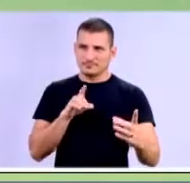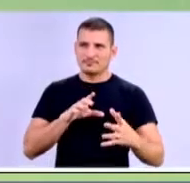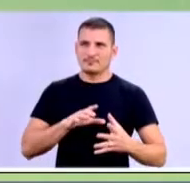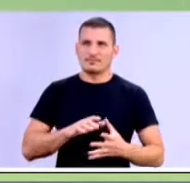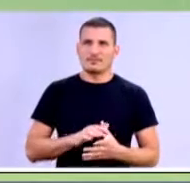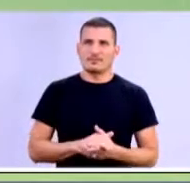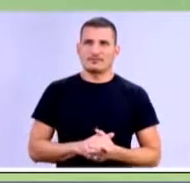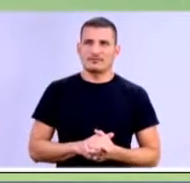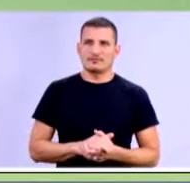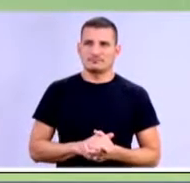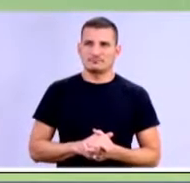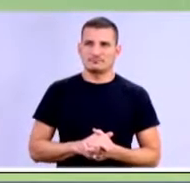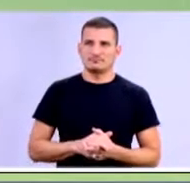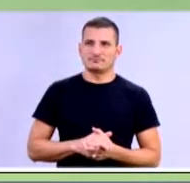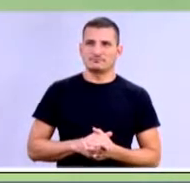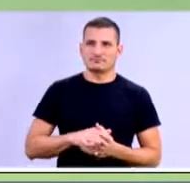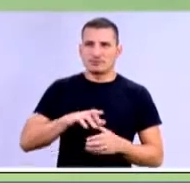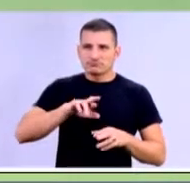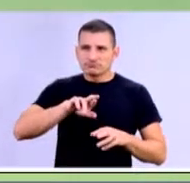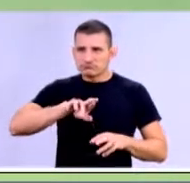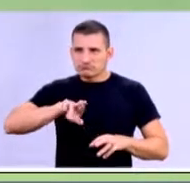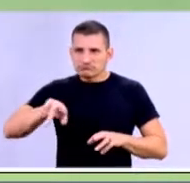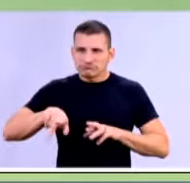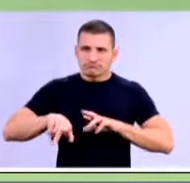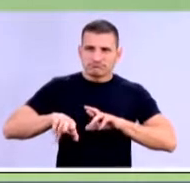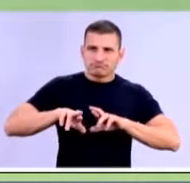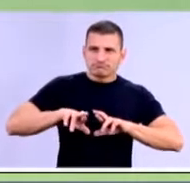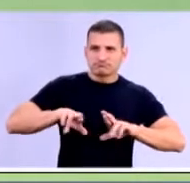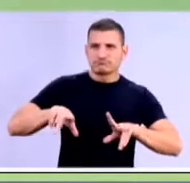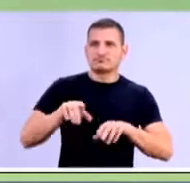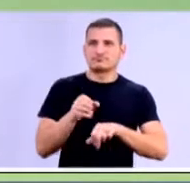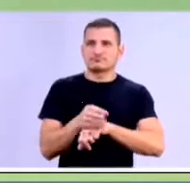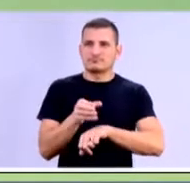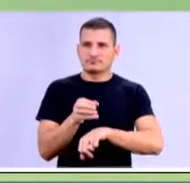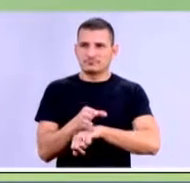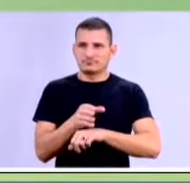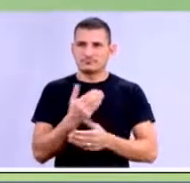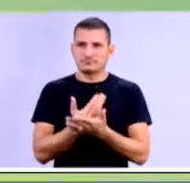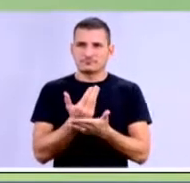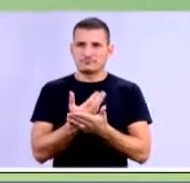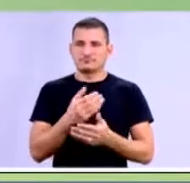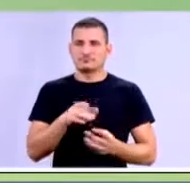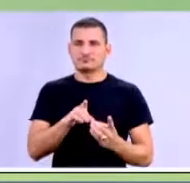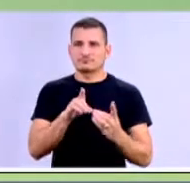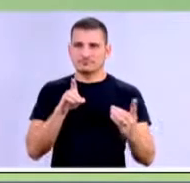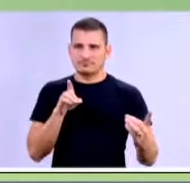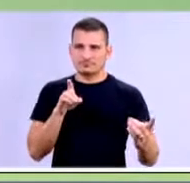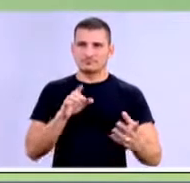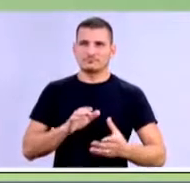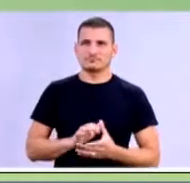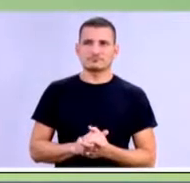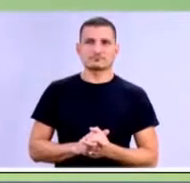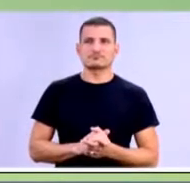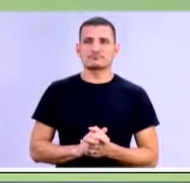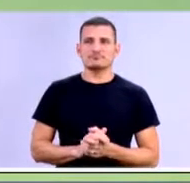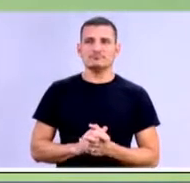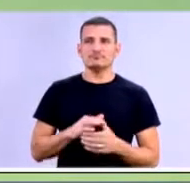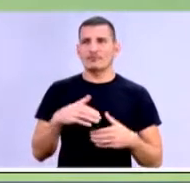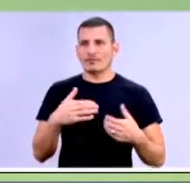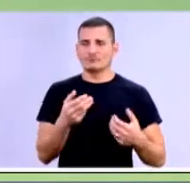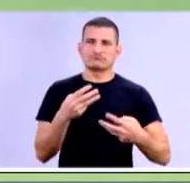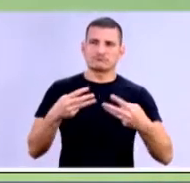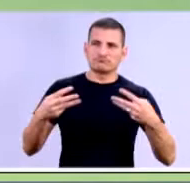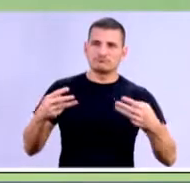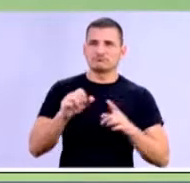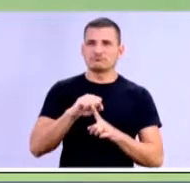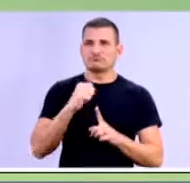Distinguir orientações para estudar à distância, mencionar as redes sociais e